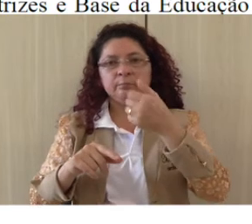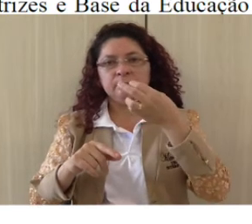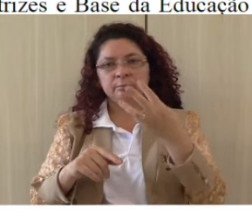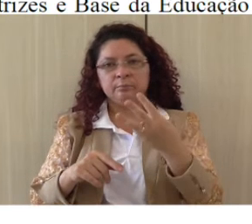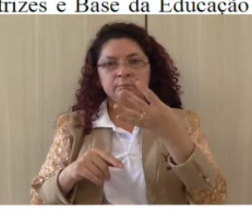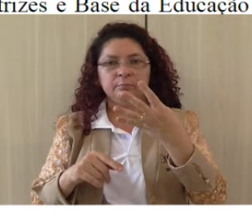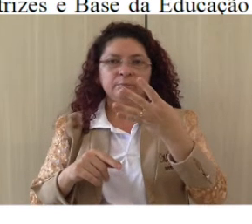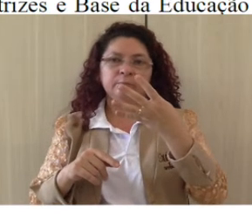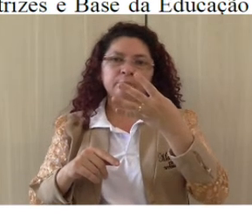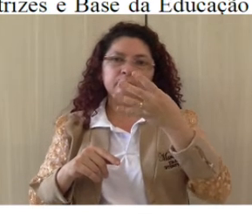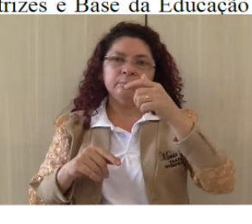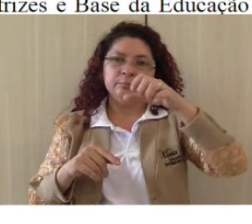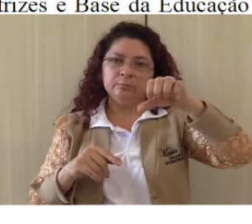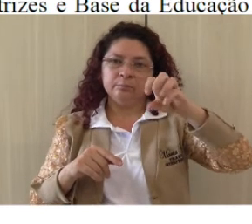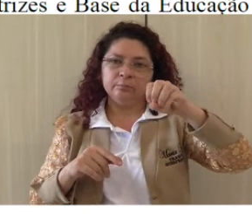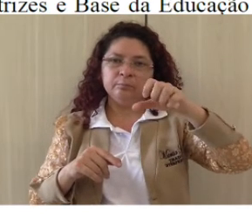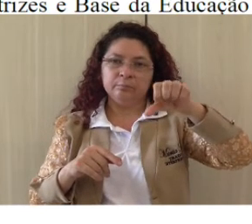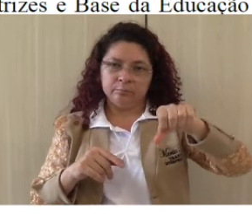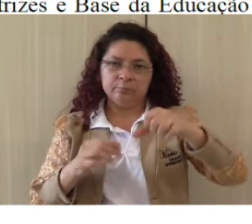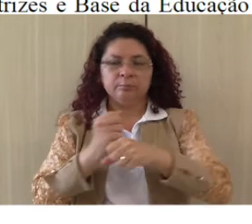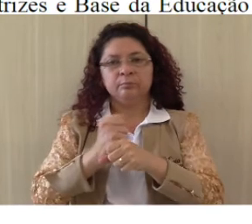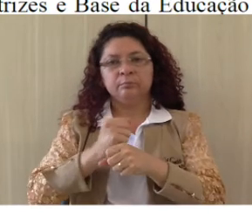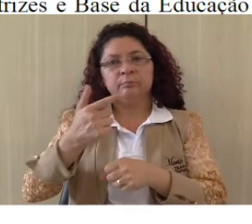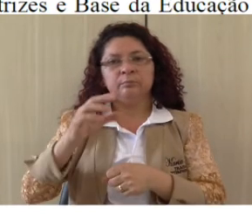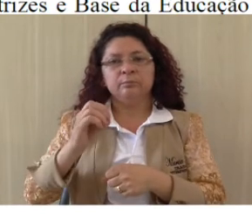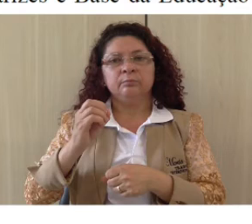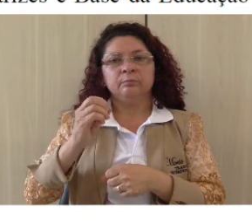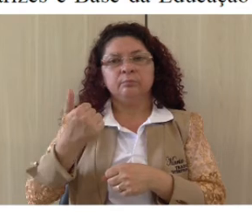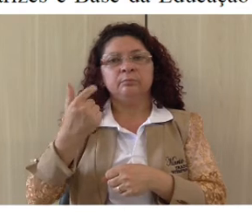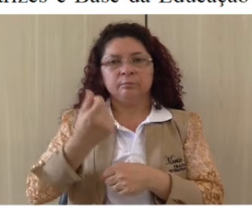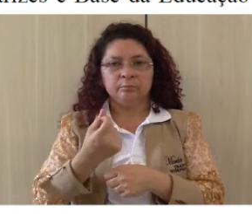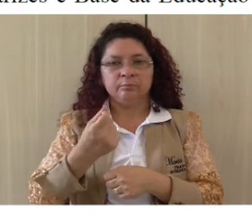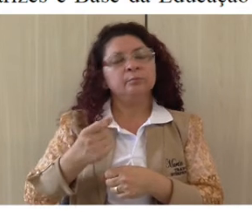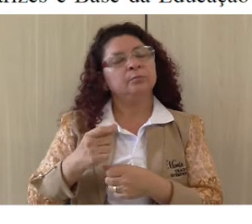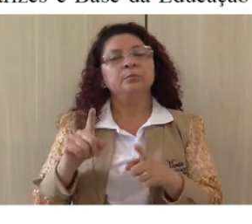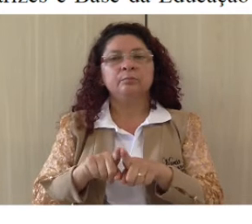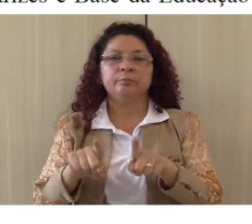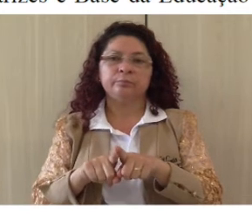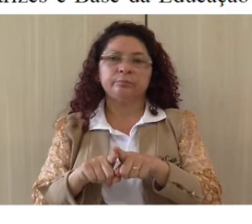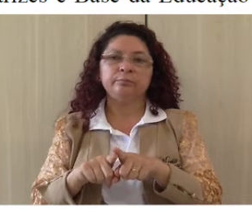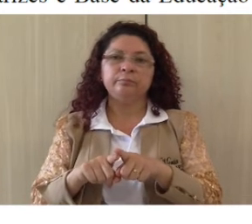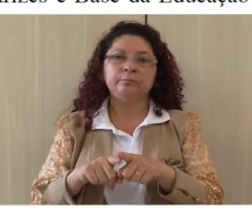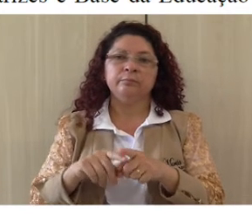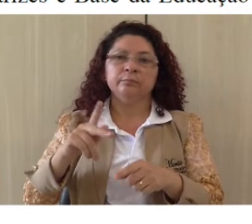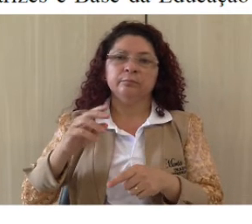de 28 de dezembro de 2016, e Portaria Normativa nº